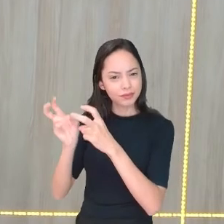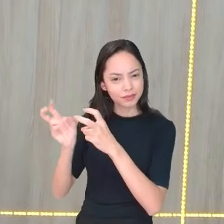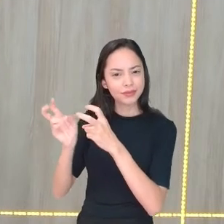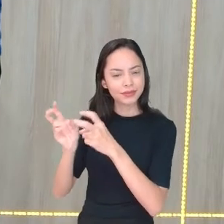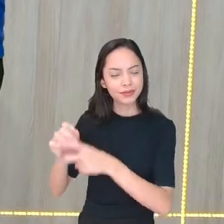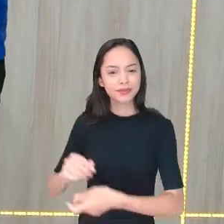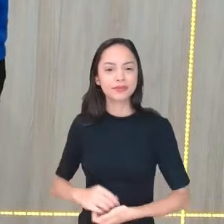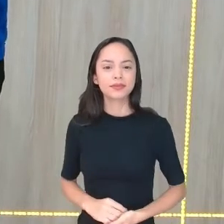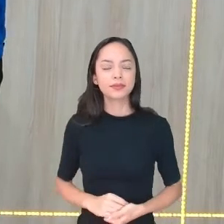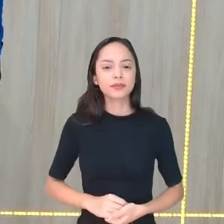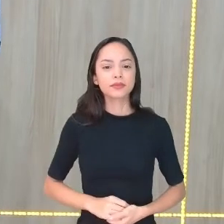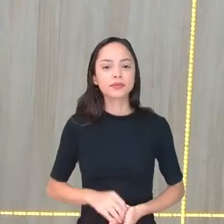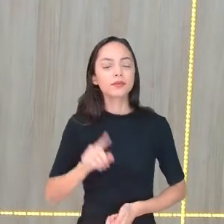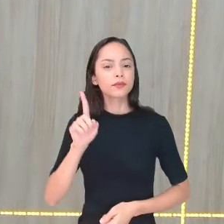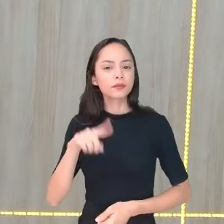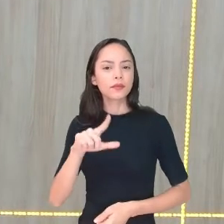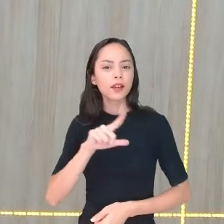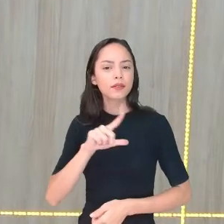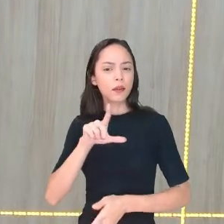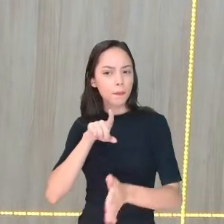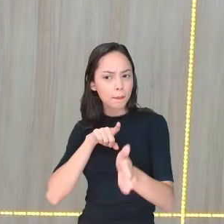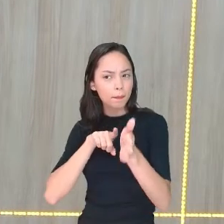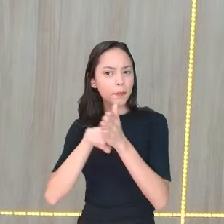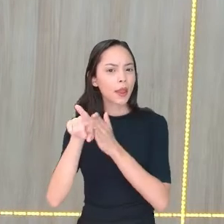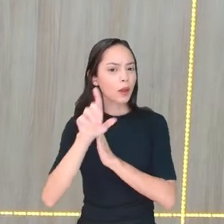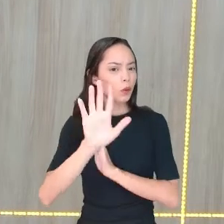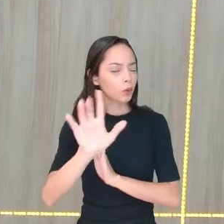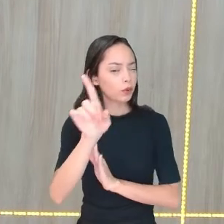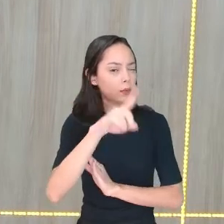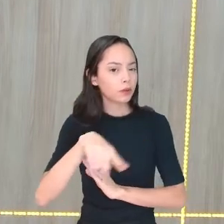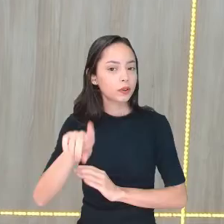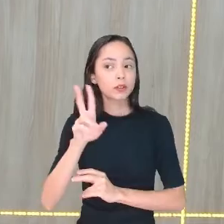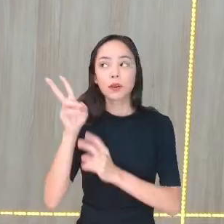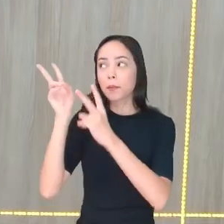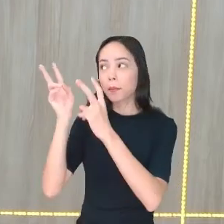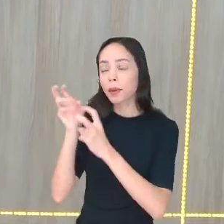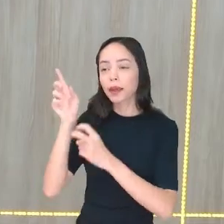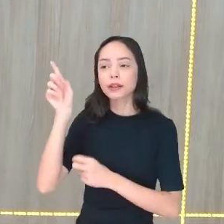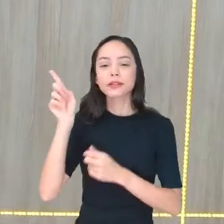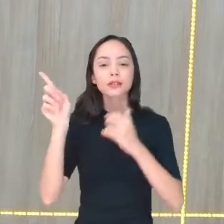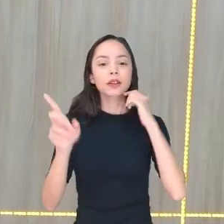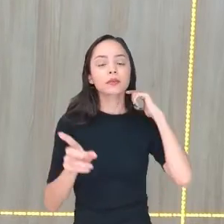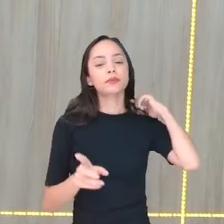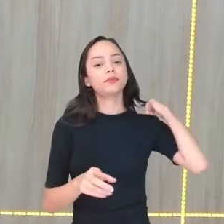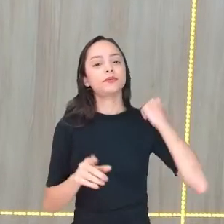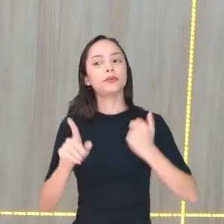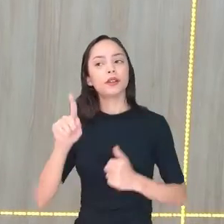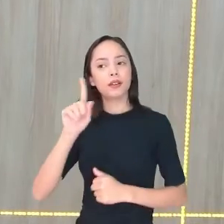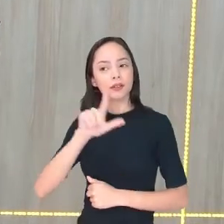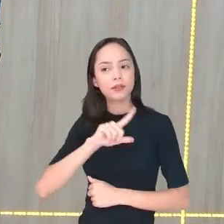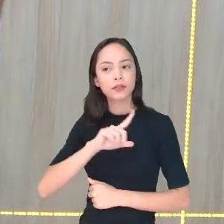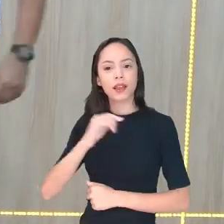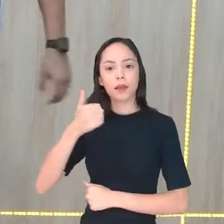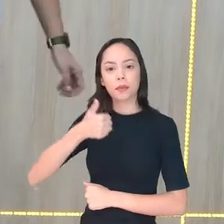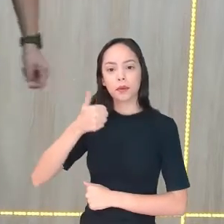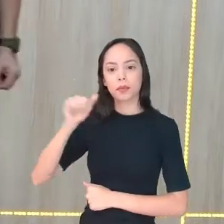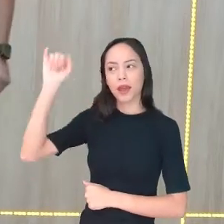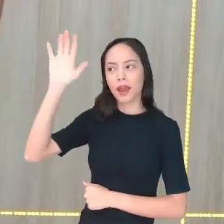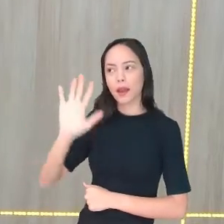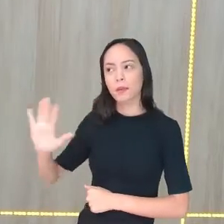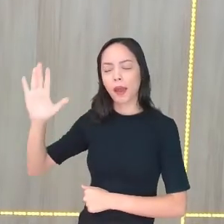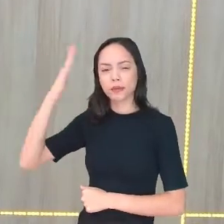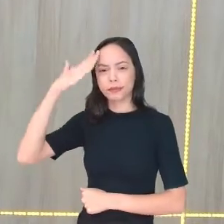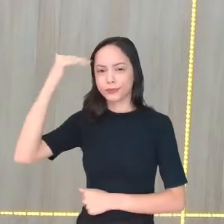aí é onde vem a minha pergunta. Observe isso aqui, ó. Ó, a gente tem uma primeira imagem muito